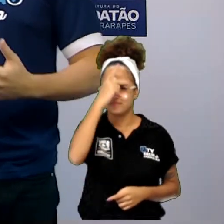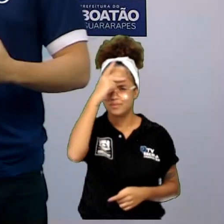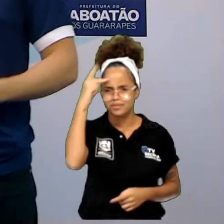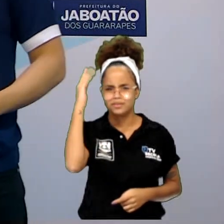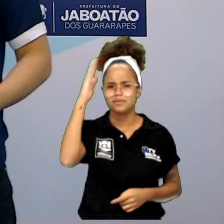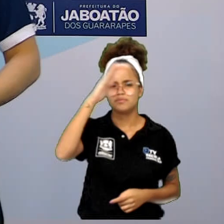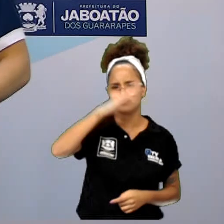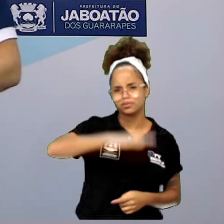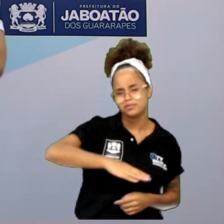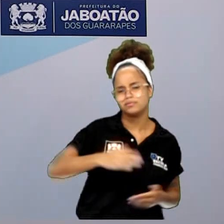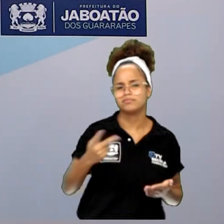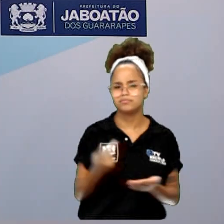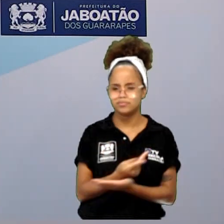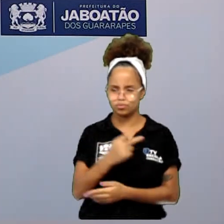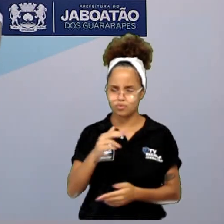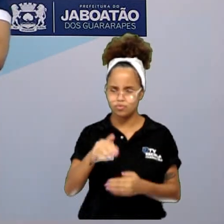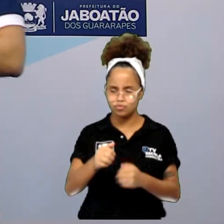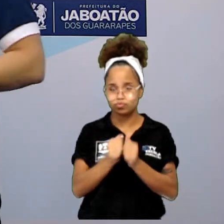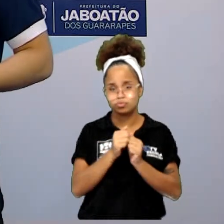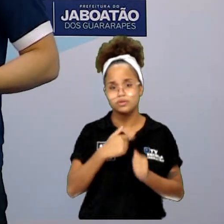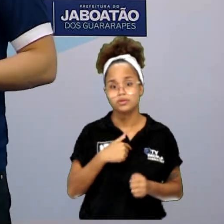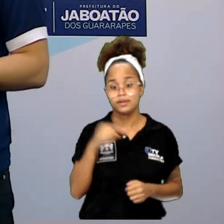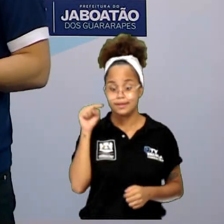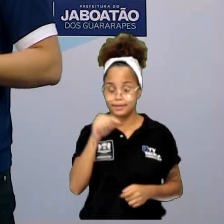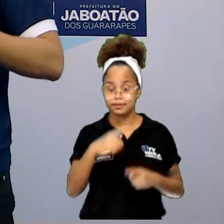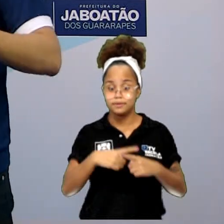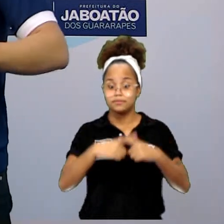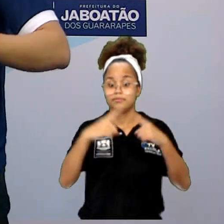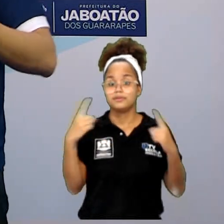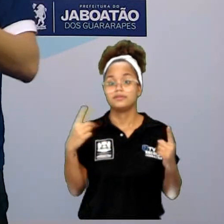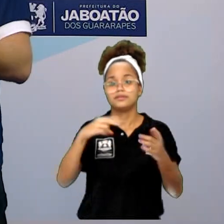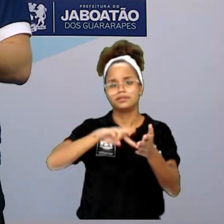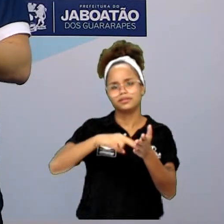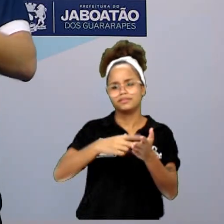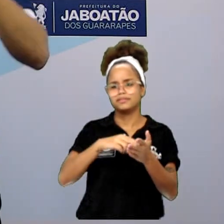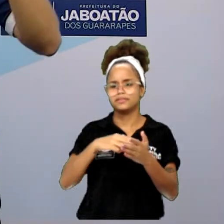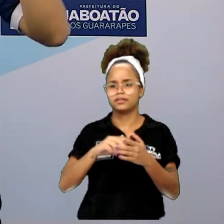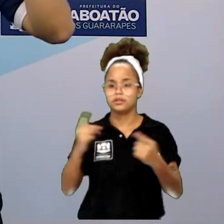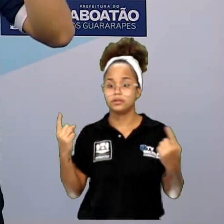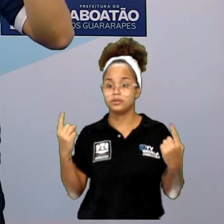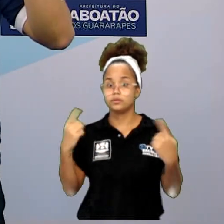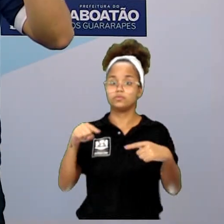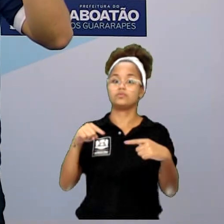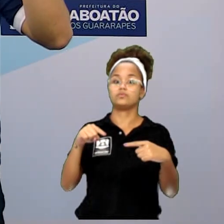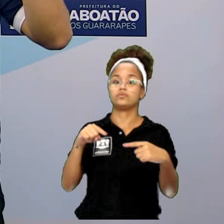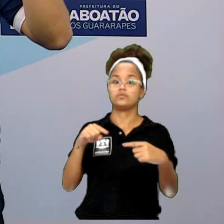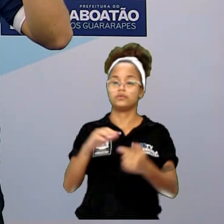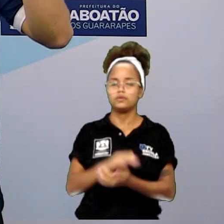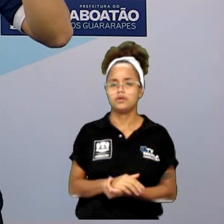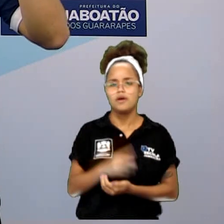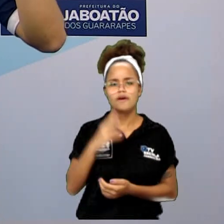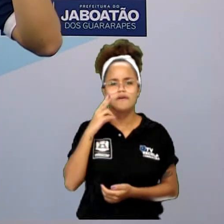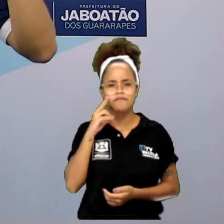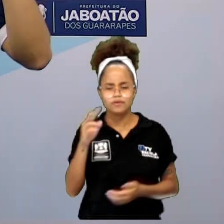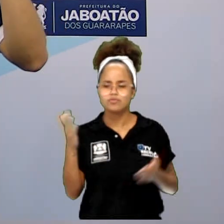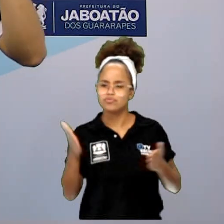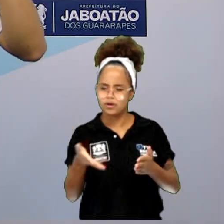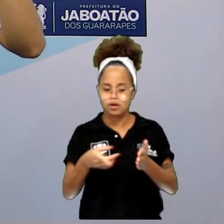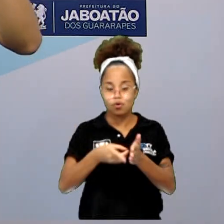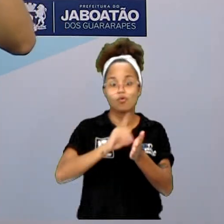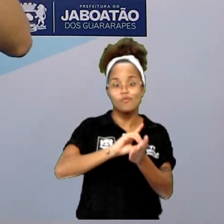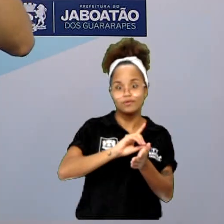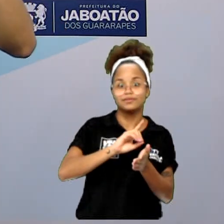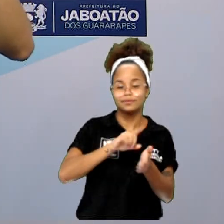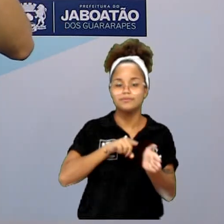quebrar no nosso nariz. Esse mais aí indica a ideia de oposição. A gente acabou de vê-lo aí em outra questão. Então nós temos aqui,